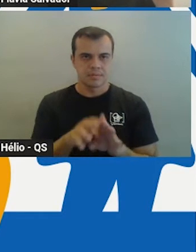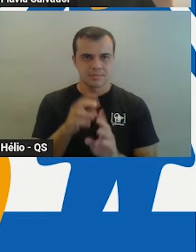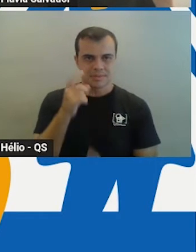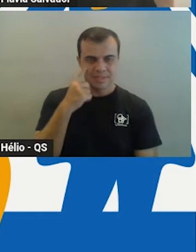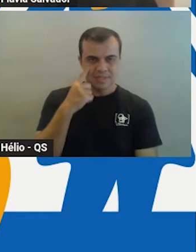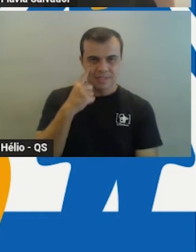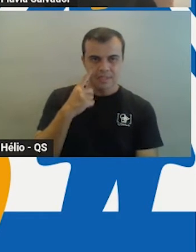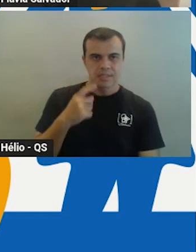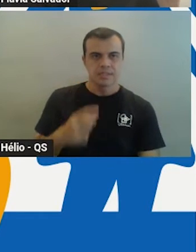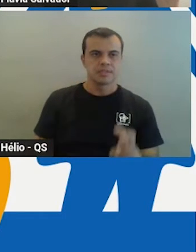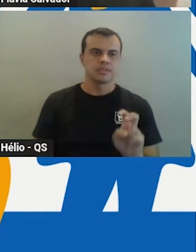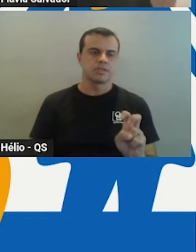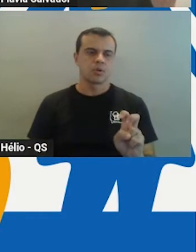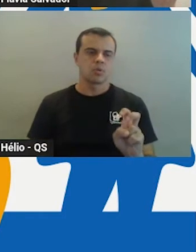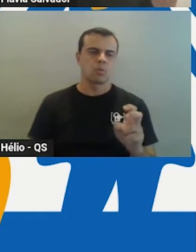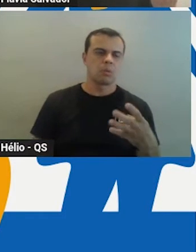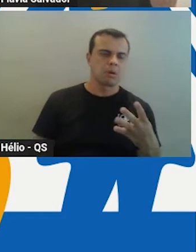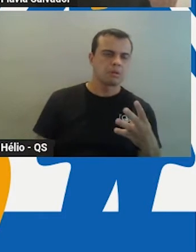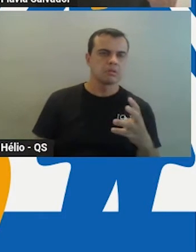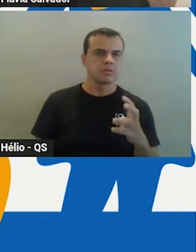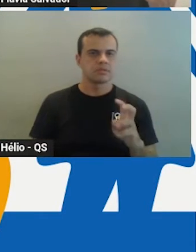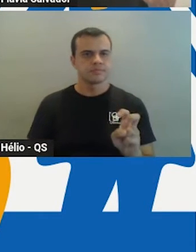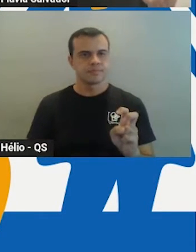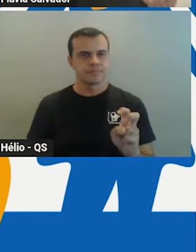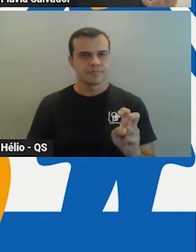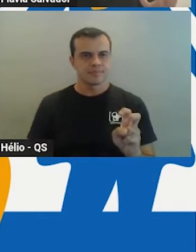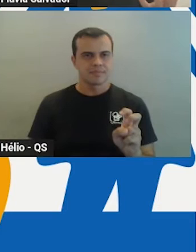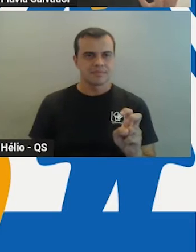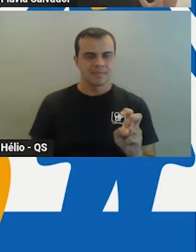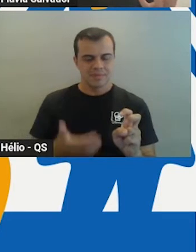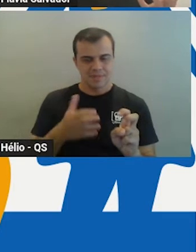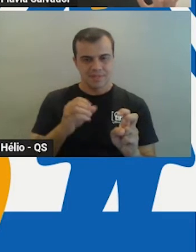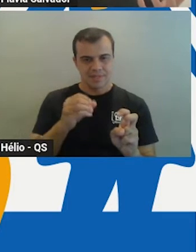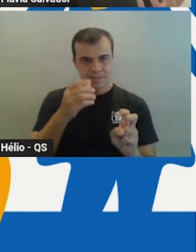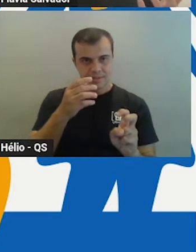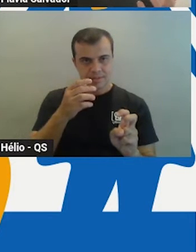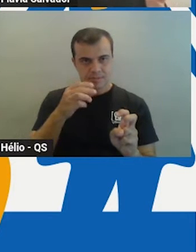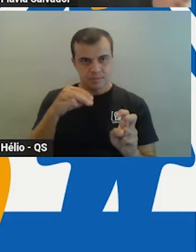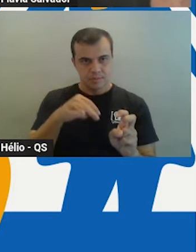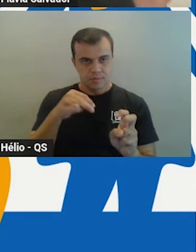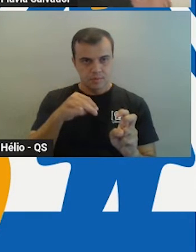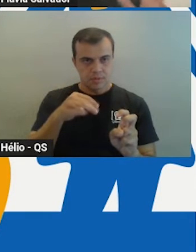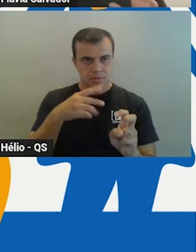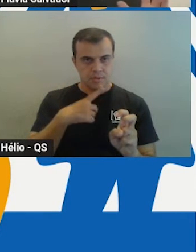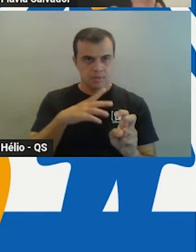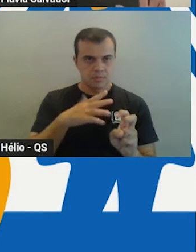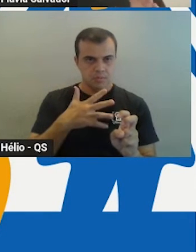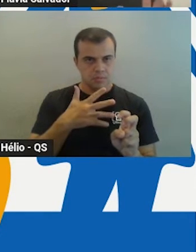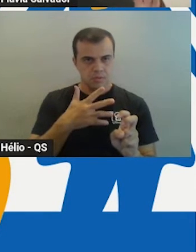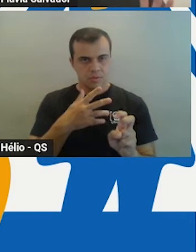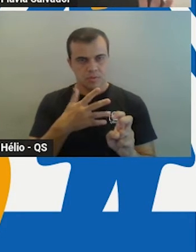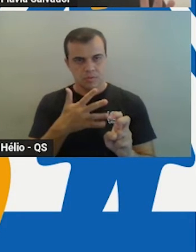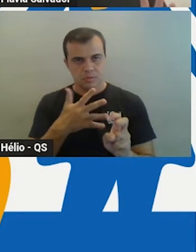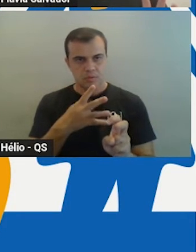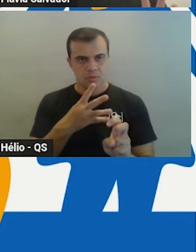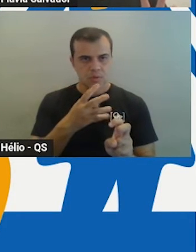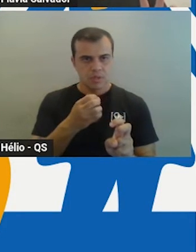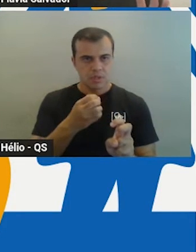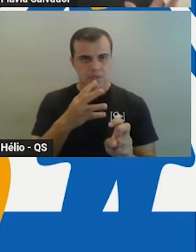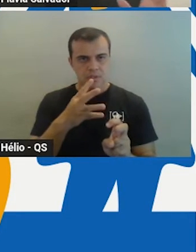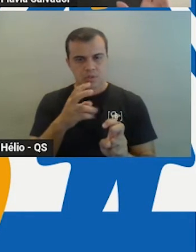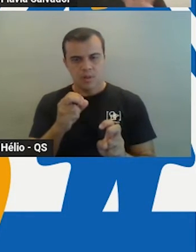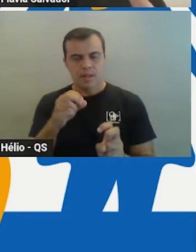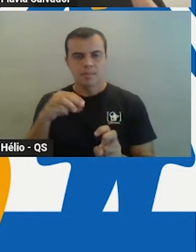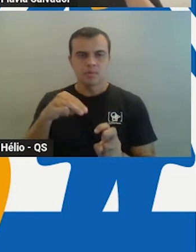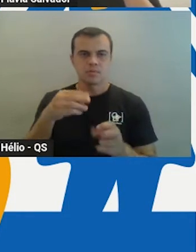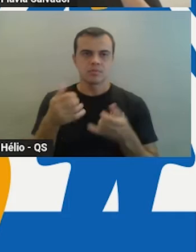são 4 ou 5 pessoas, se cada rodada tem 10 minutos, então vai ali uns 40, 50 minutos de